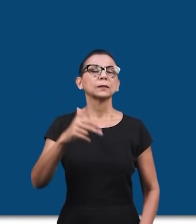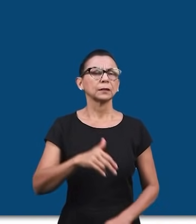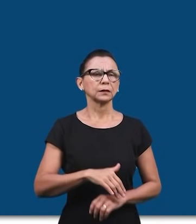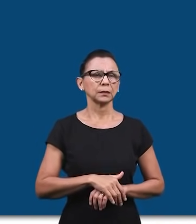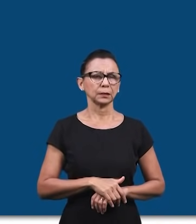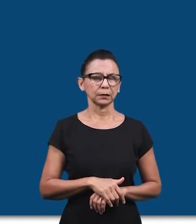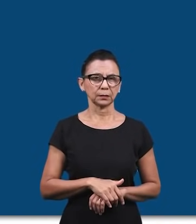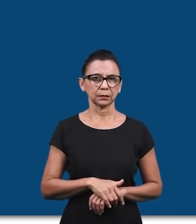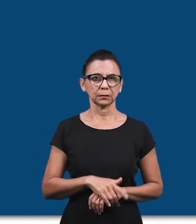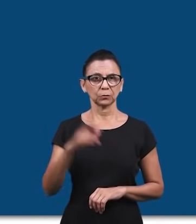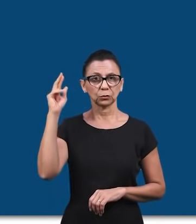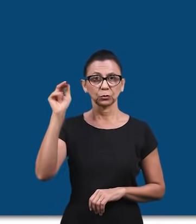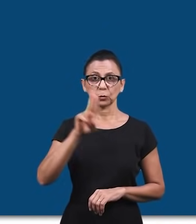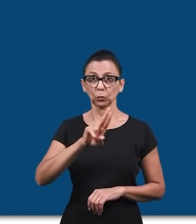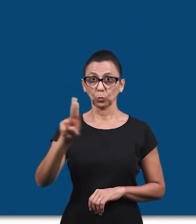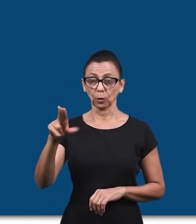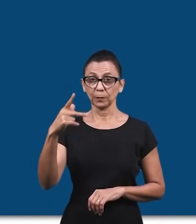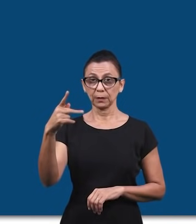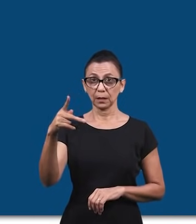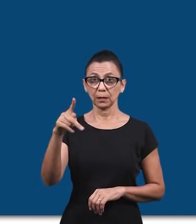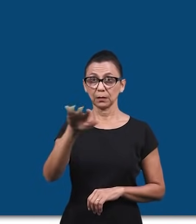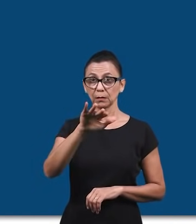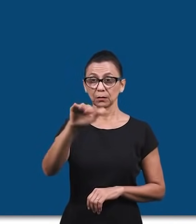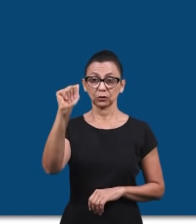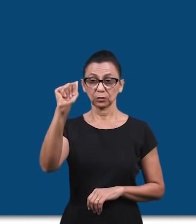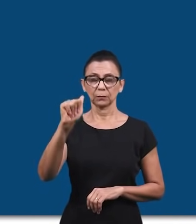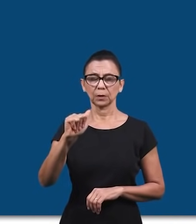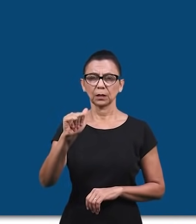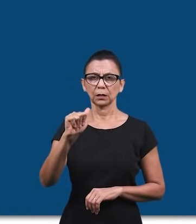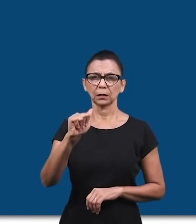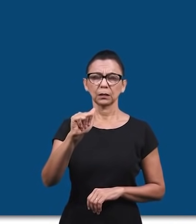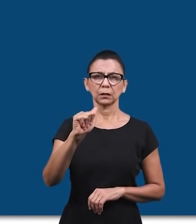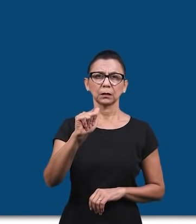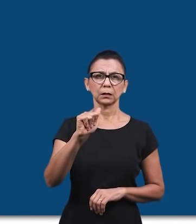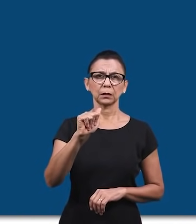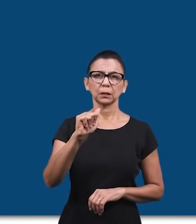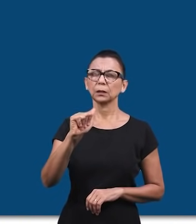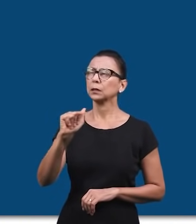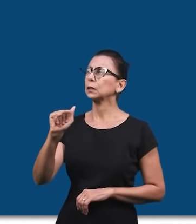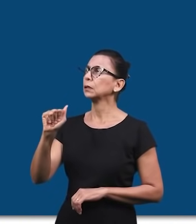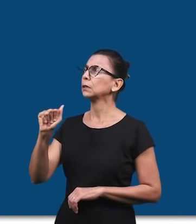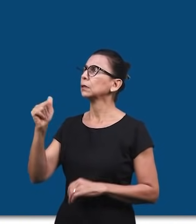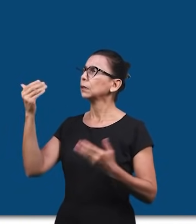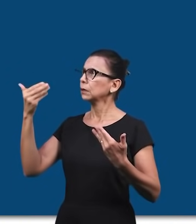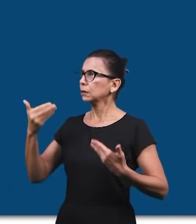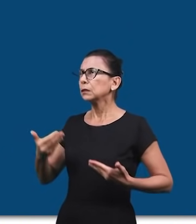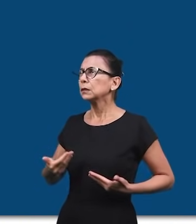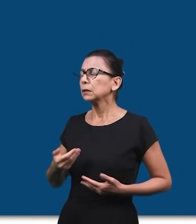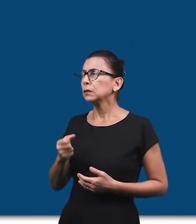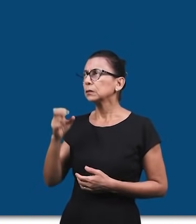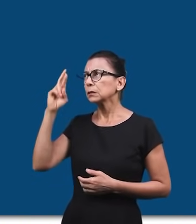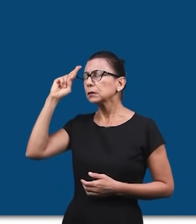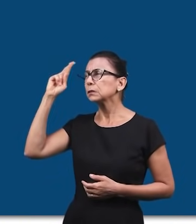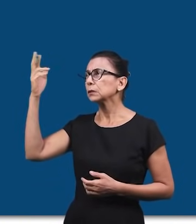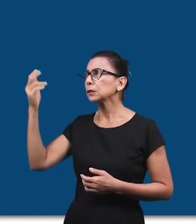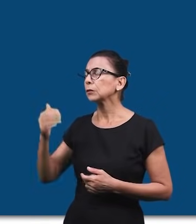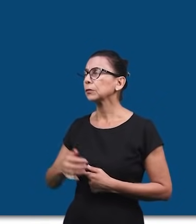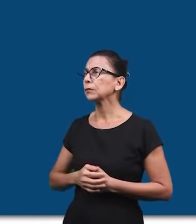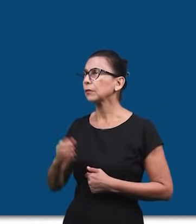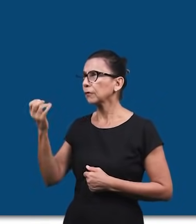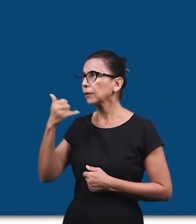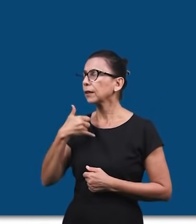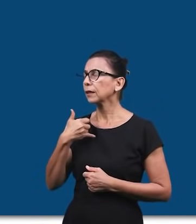Ananias, o Senhor o chamou por nome. E ele respondeu: Eis-me aqui,